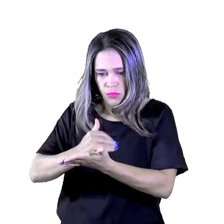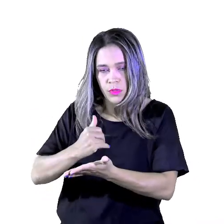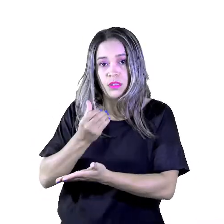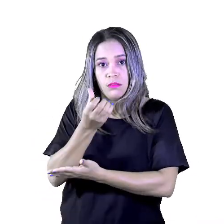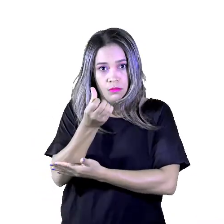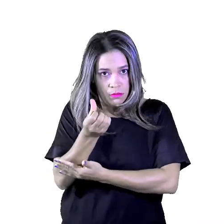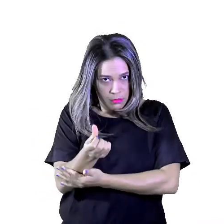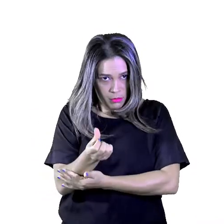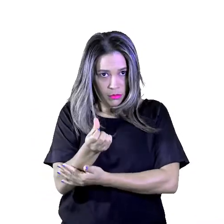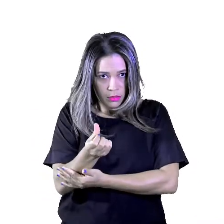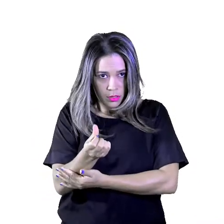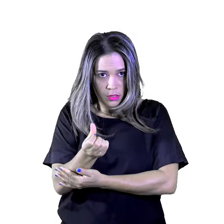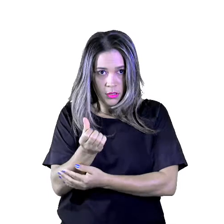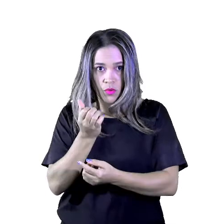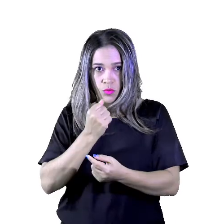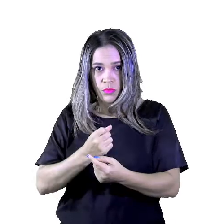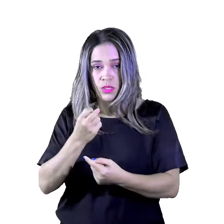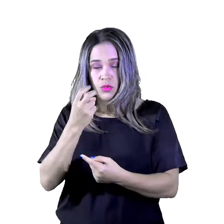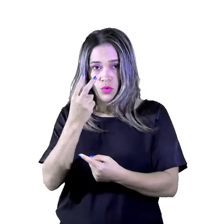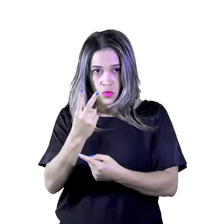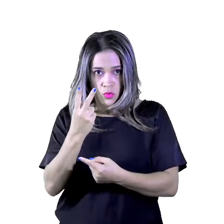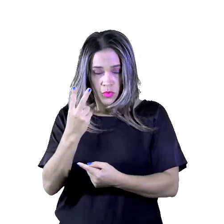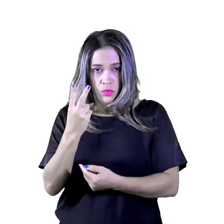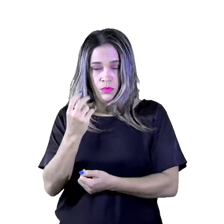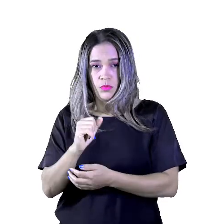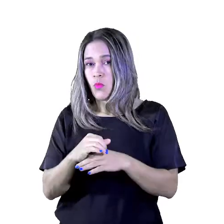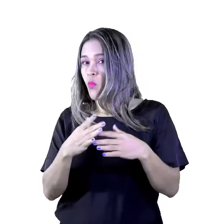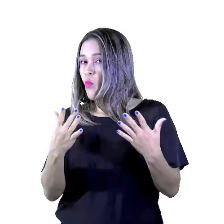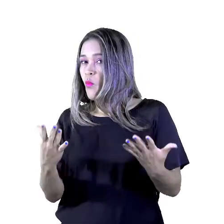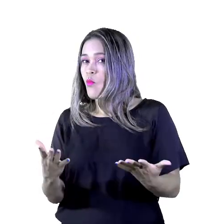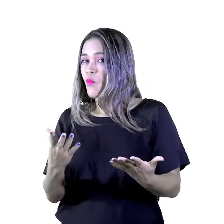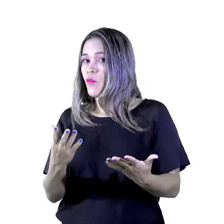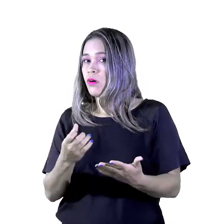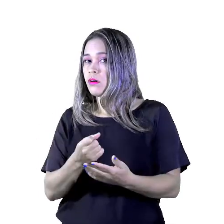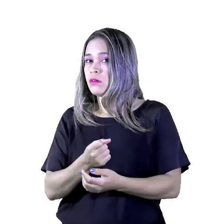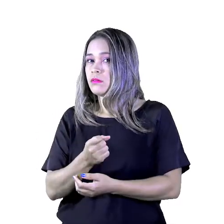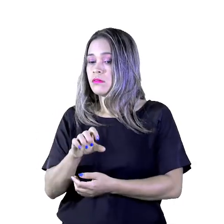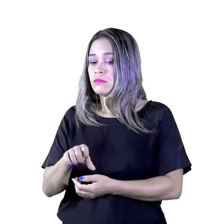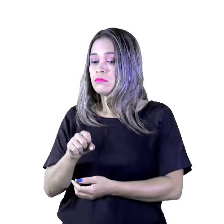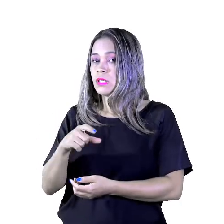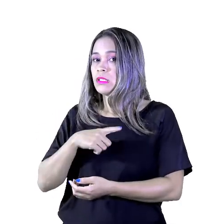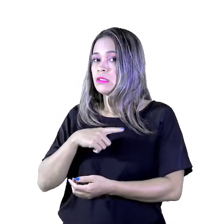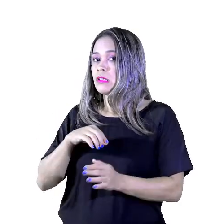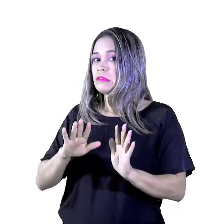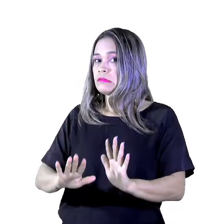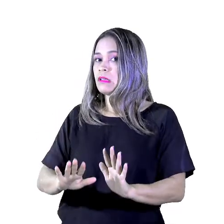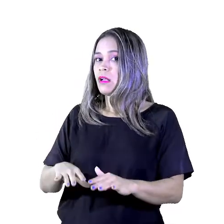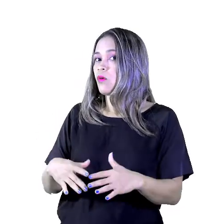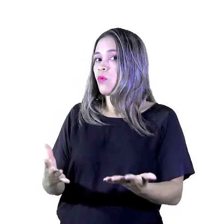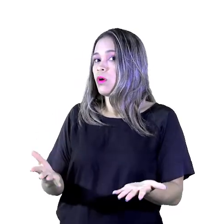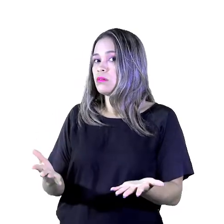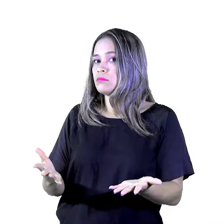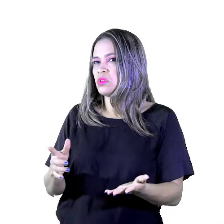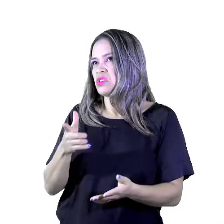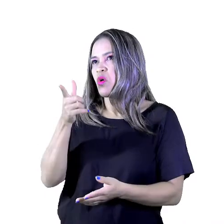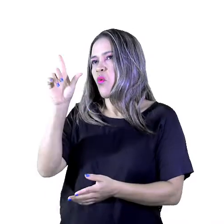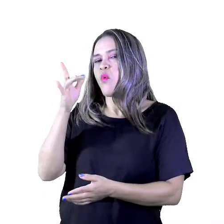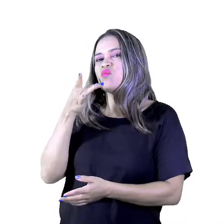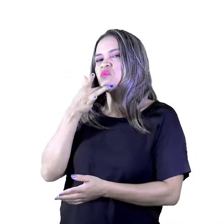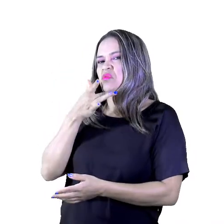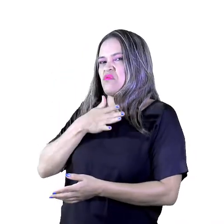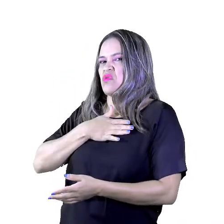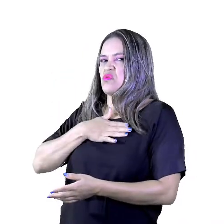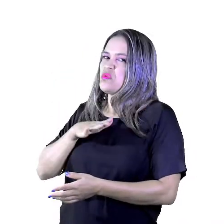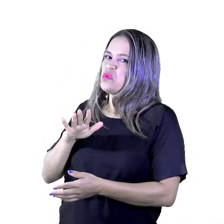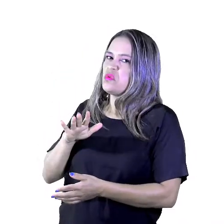eu consumi 2 pedaços. Então, quantos pedaços que ficaram aí? Pode ser um outro sabor que você não gostou.